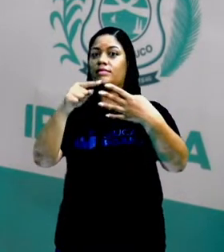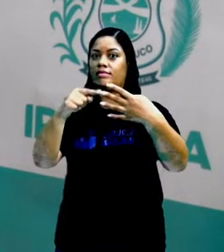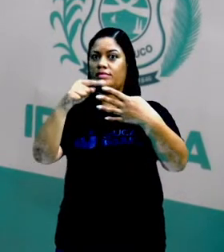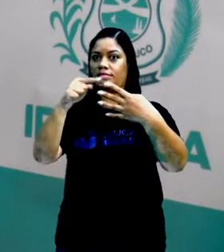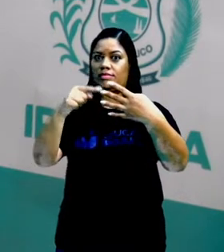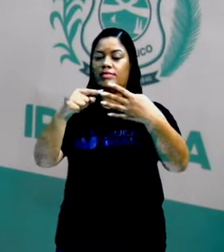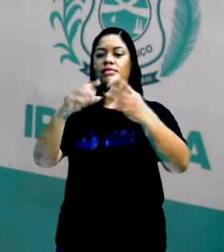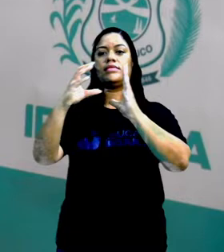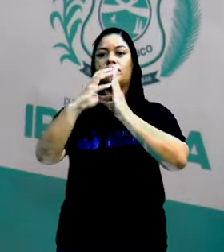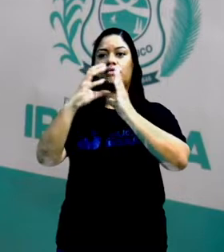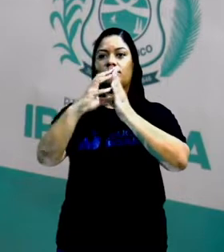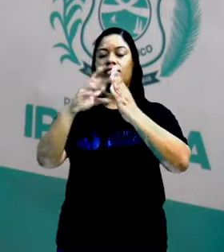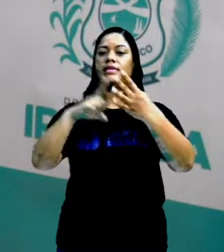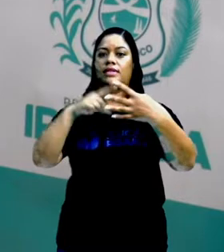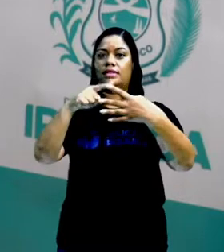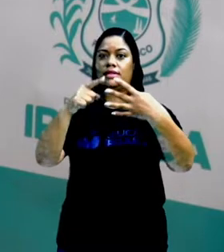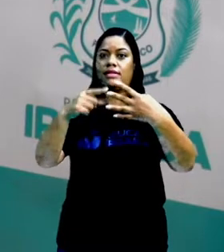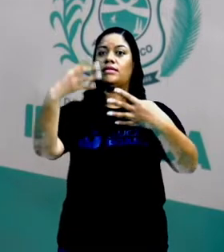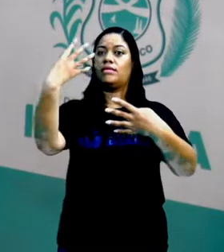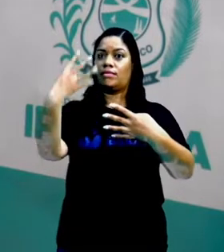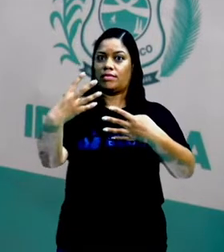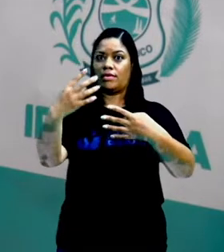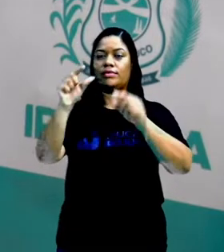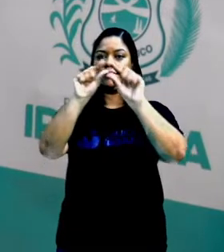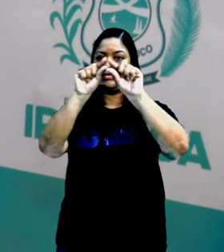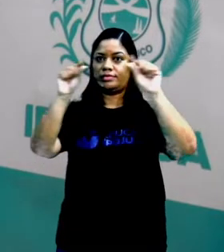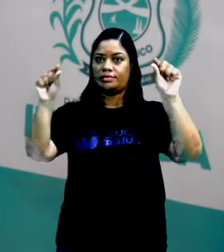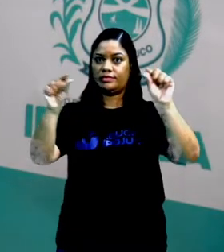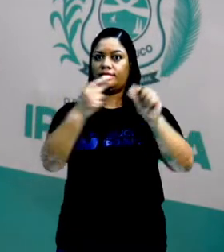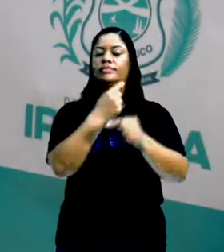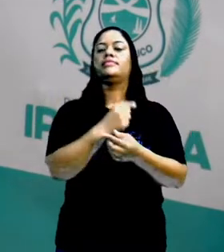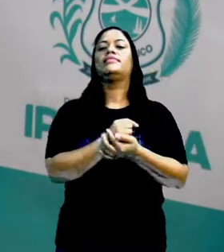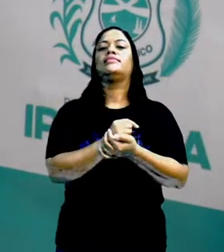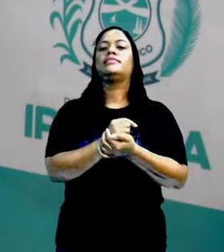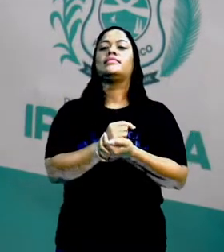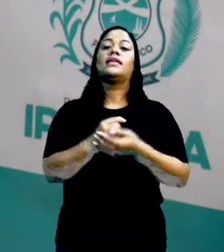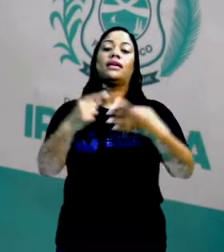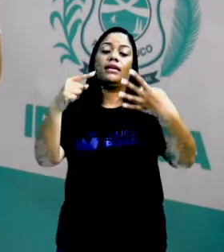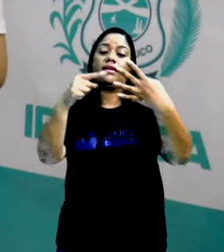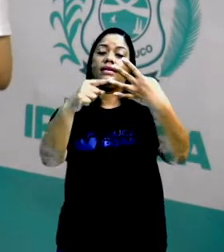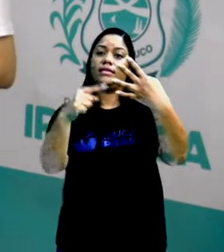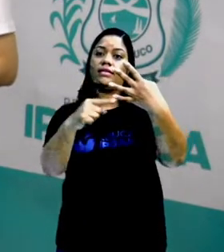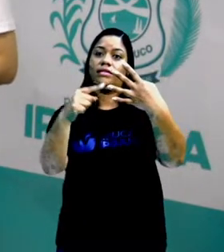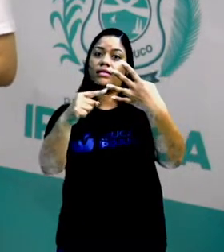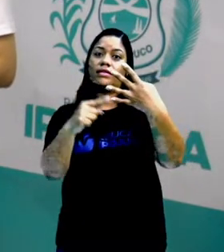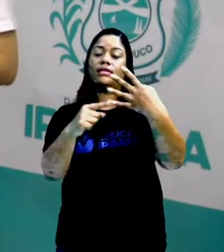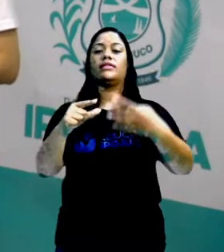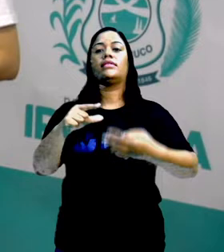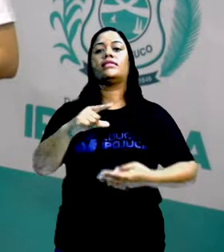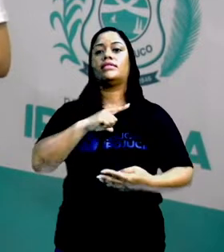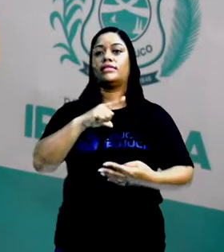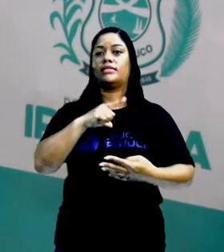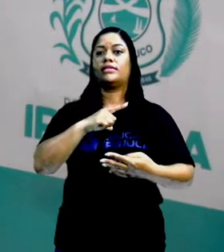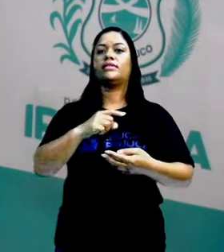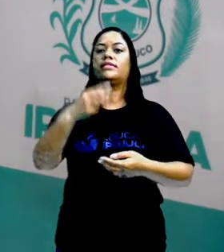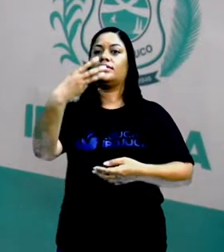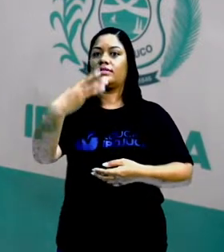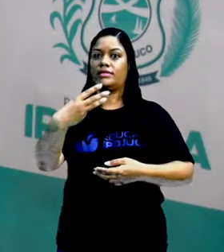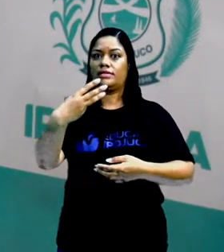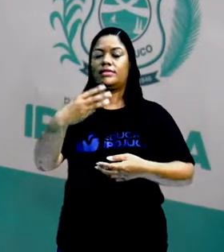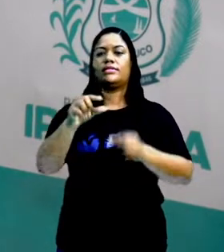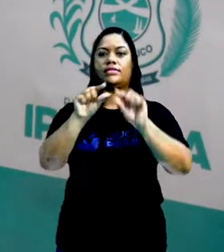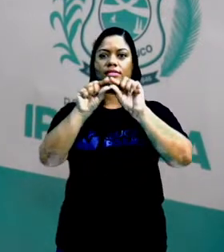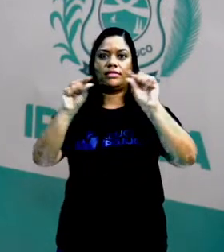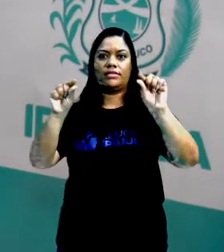2 primeiras estrofes têm 4 versos, tá certo? Cada estrofe. E as 2 últimas estrofes têm